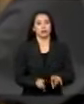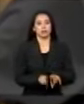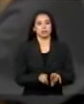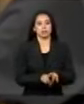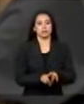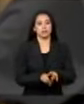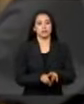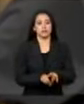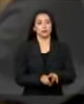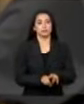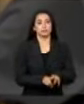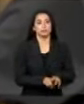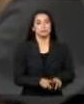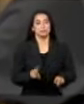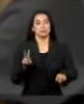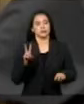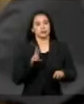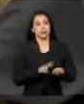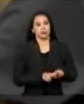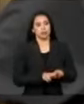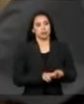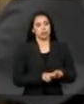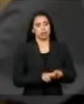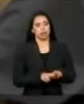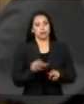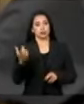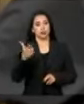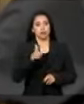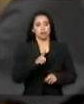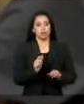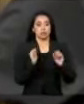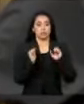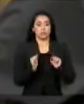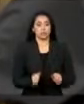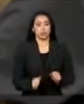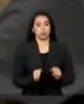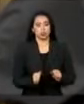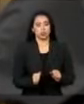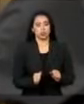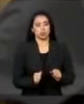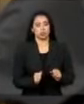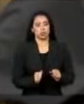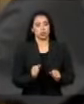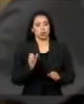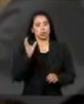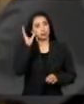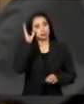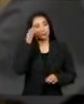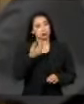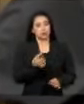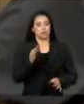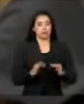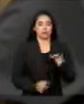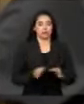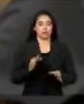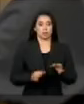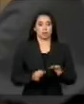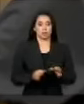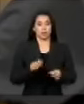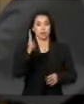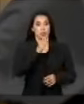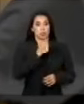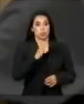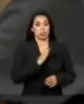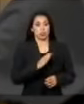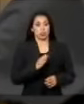Excelências, que a prisão continua sendo possível mesmo dependente da decisão desse julgamento. O Brasil é um dos países que mais prende